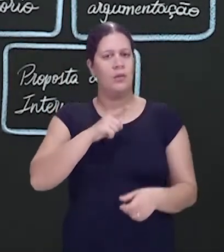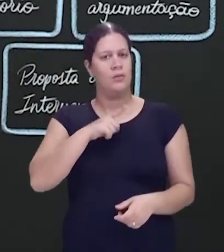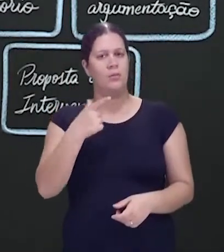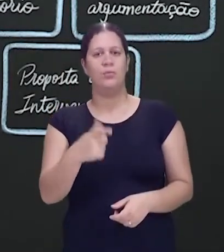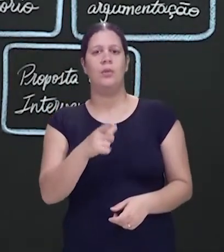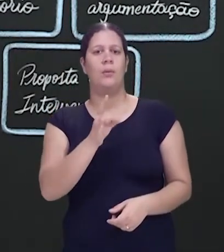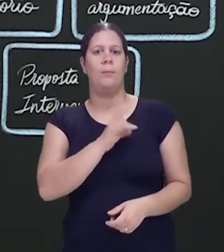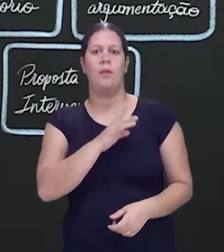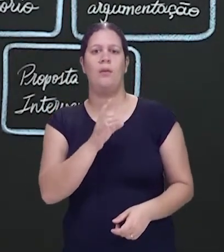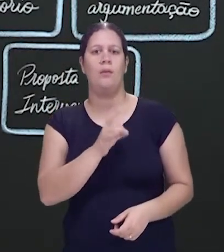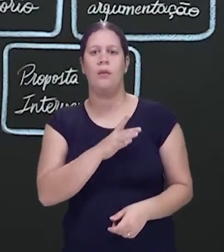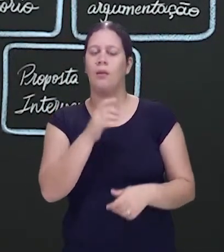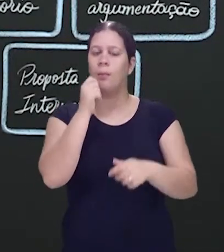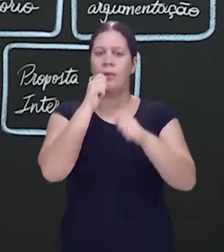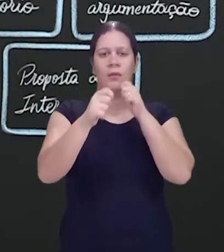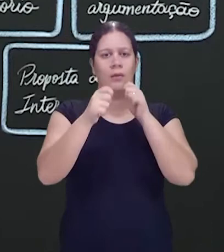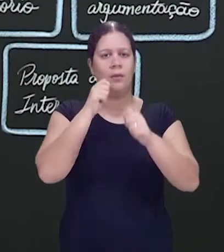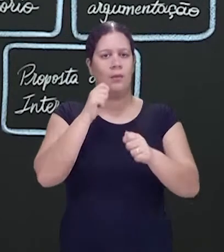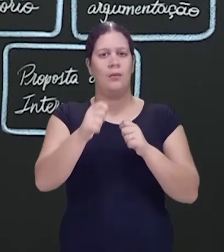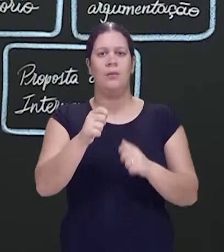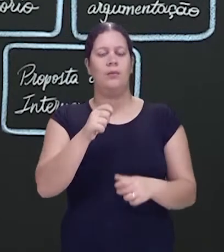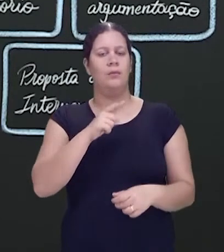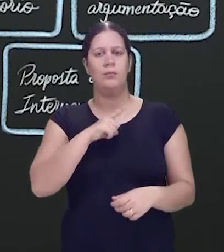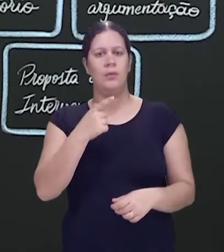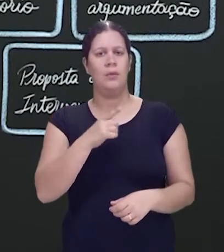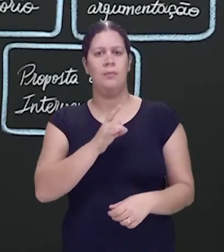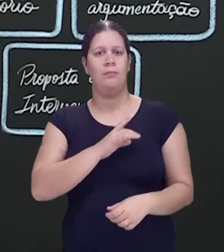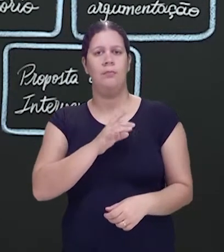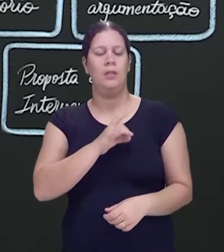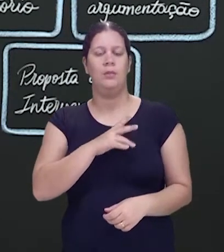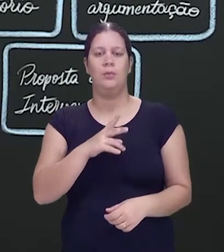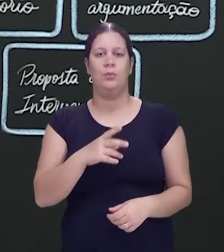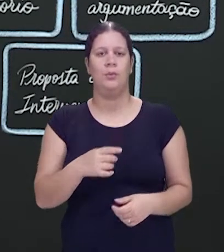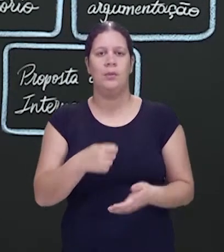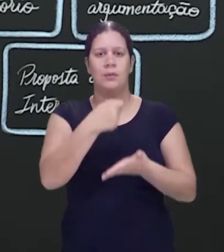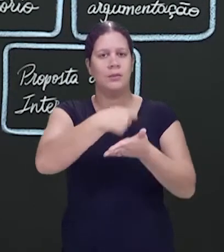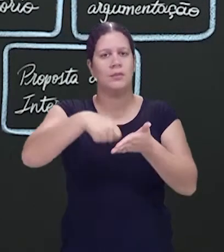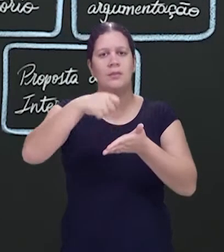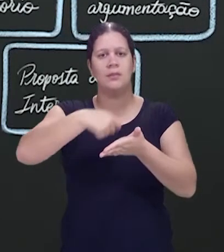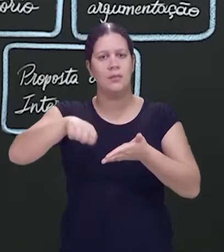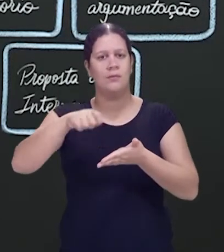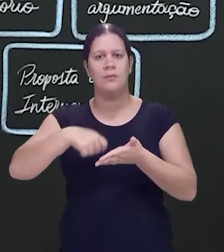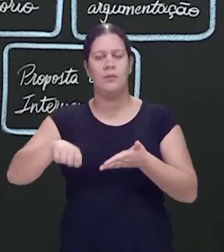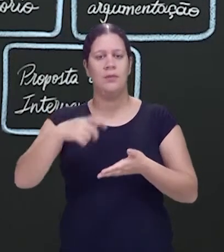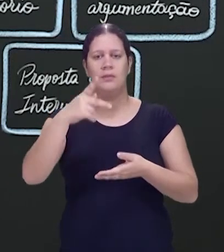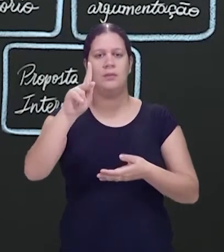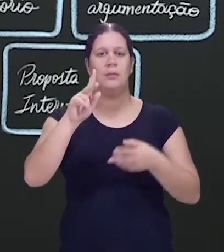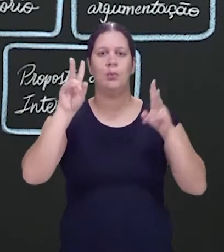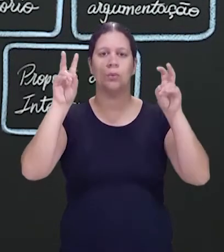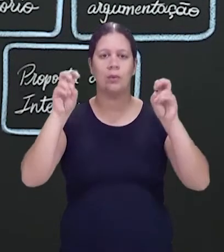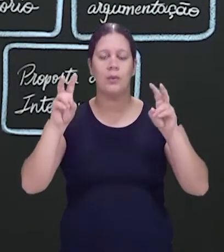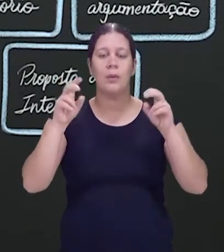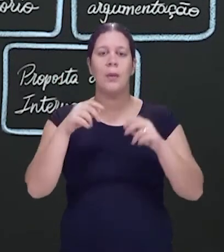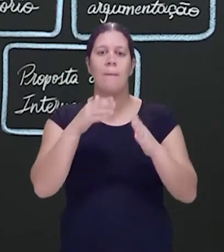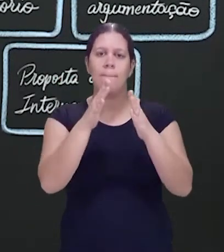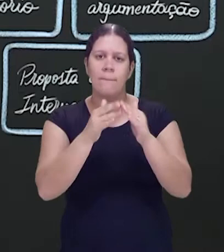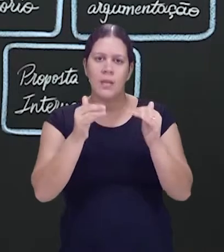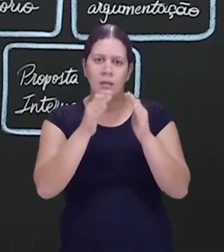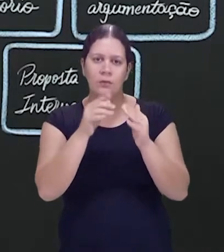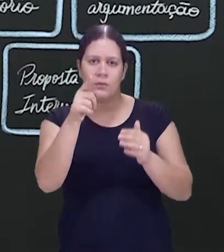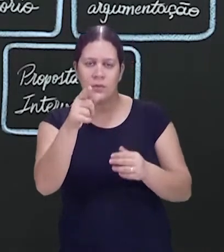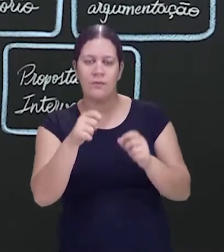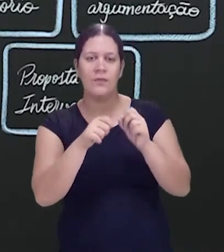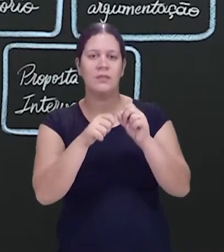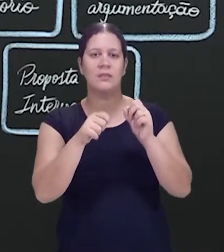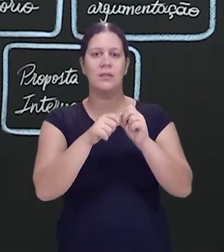tenha medo de opinar, não tenha medo de argumentar, não tenha medo de se posicionar diante dos temas. Quando alguém pede a você para fazer